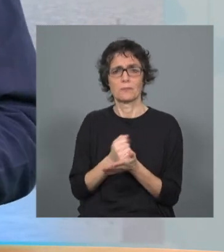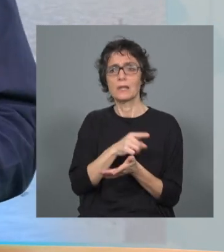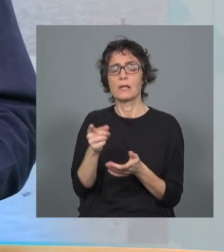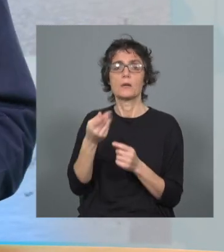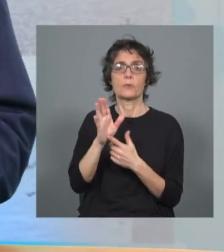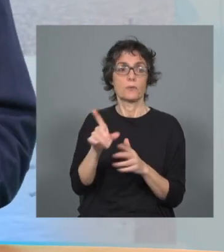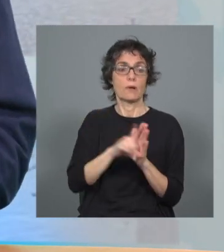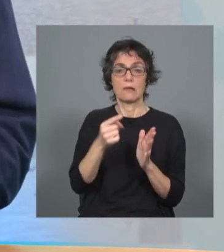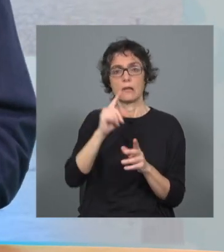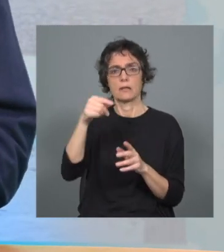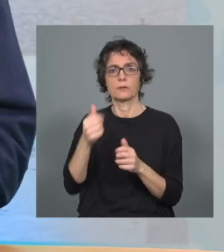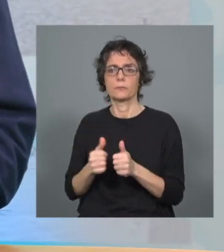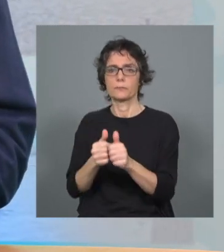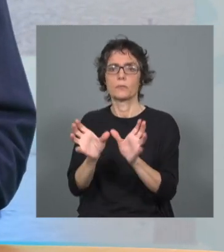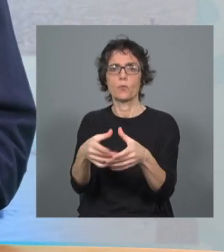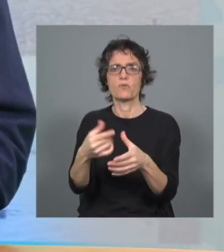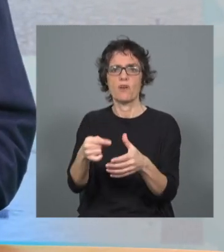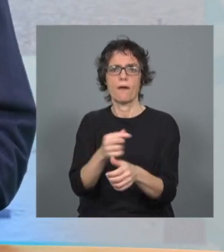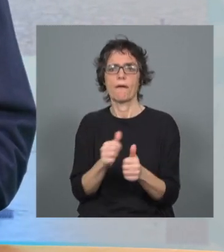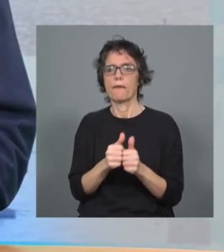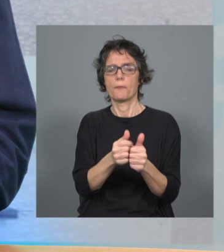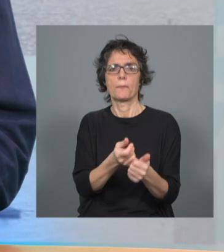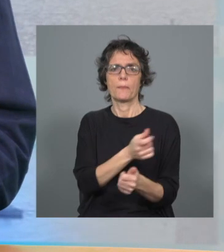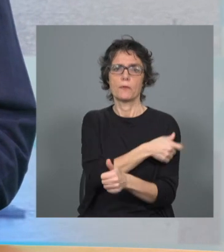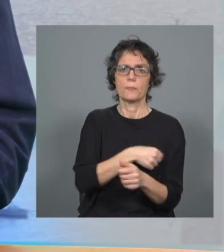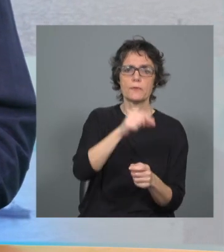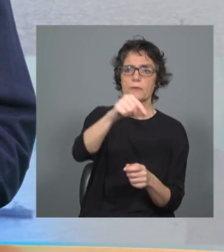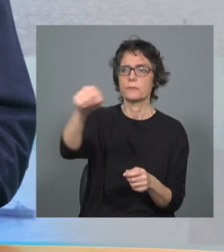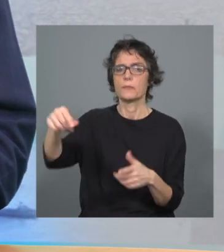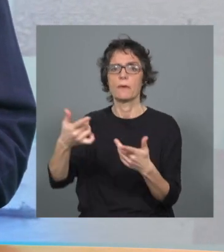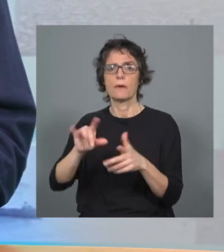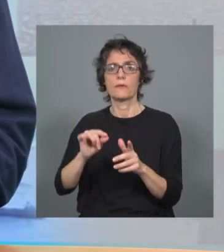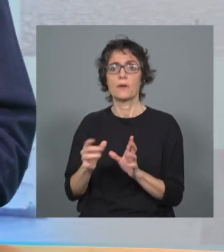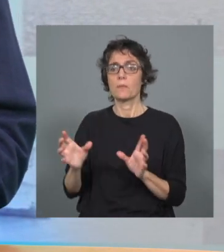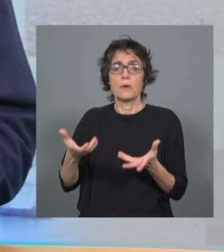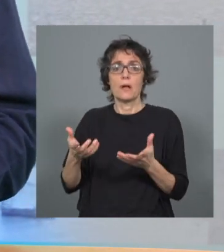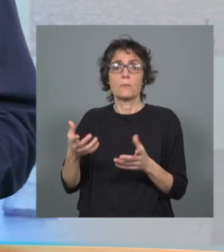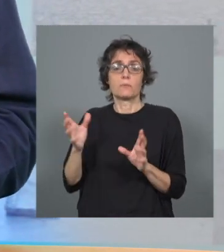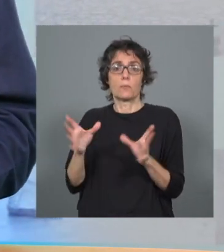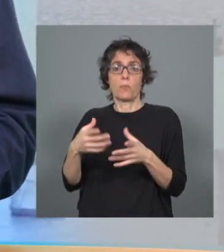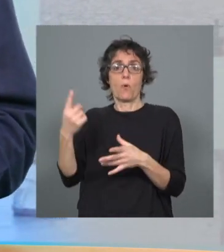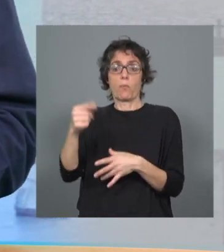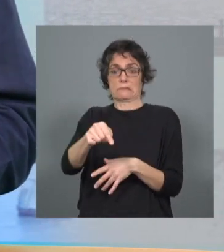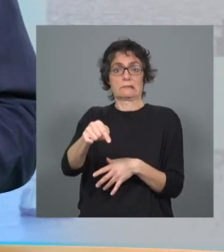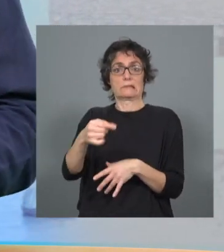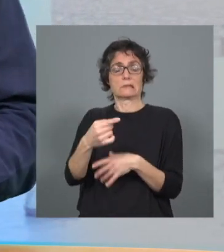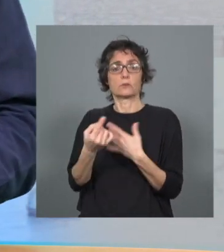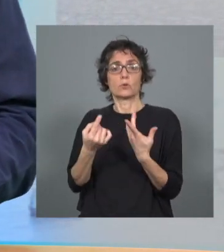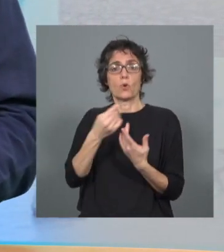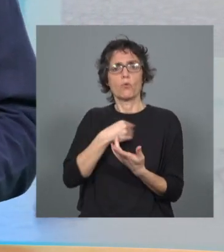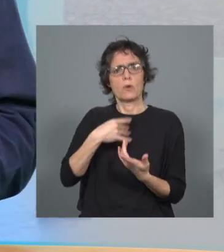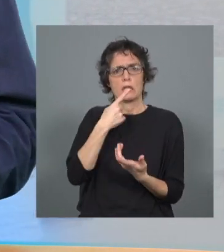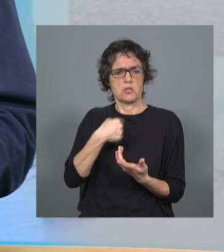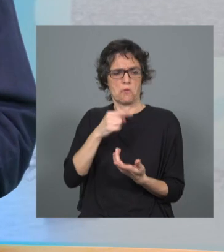aqui, um representante ali, incluindo um representante da Ordem dos Médicos. E a Ordem dos Médicos já disse, nós não vamos mandar ninguém. Ainda estou para perceber como é que, se alguma vez